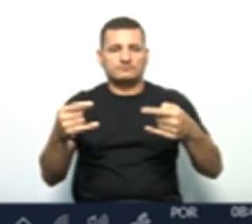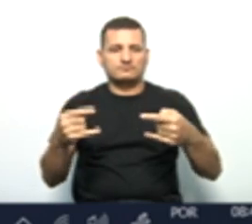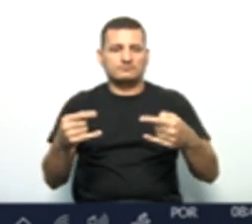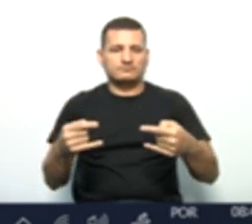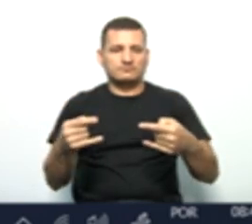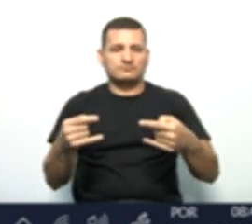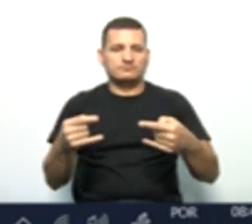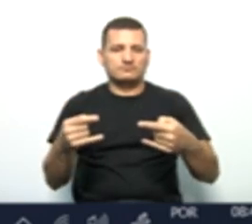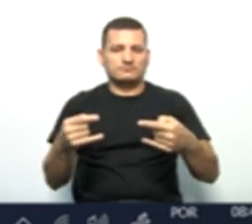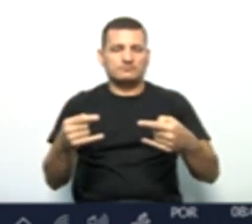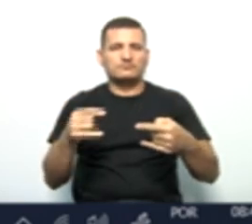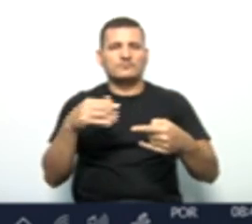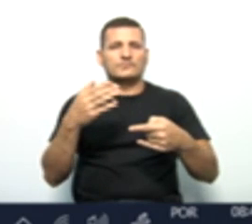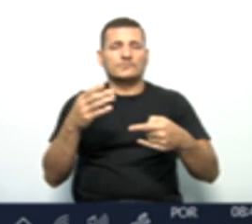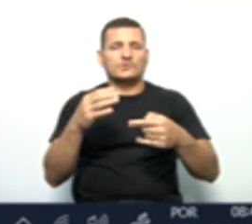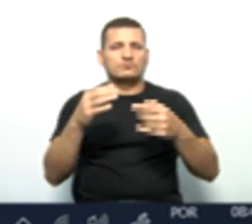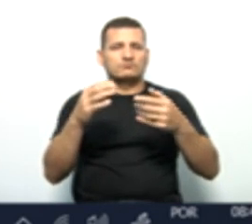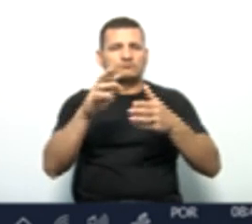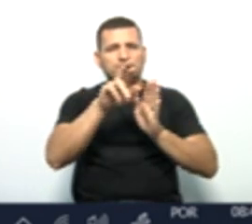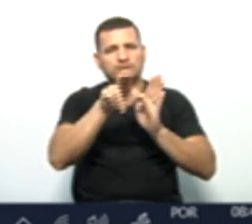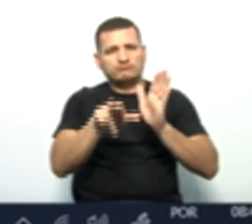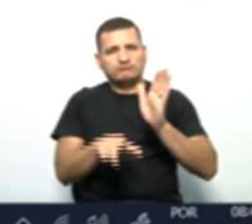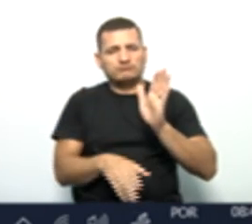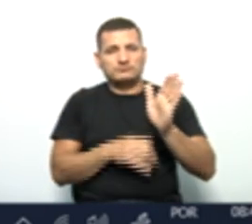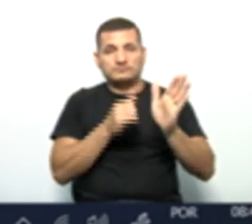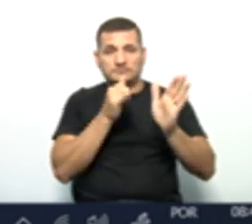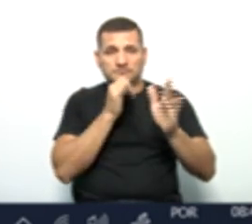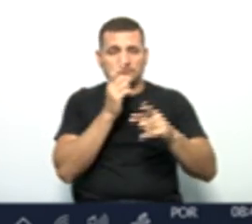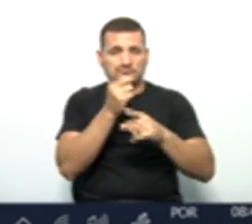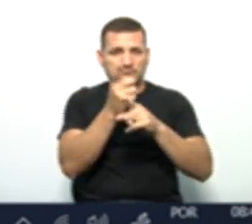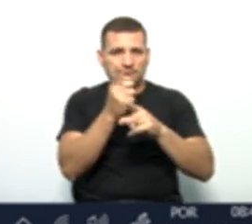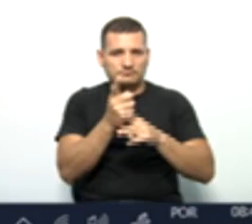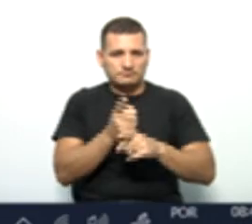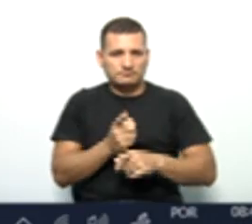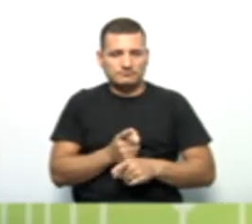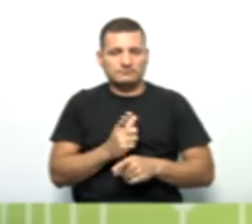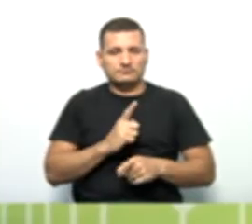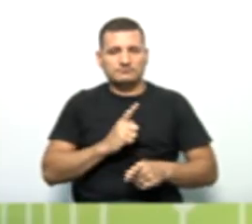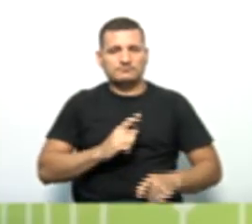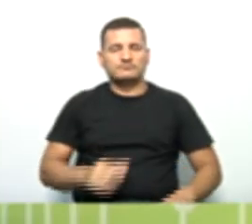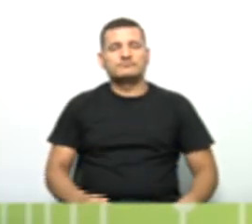Então aqui vocês vão encontrar vários exemplos. Então, foca aqui um pouquinho em mim aqui.